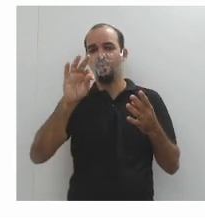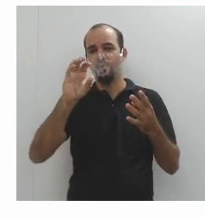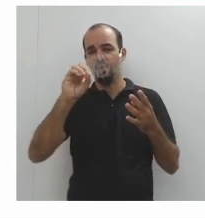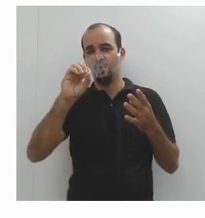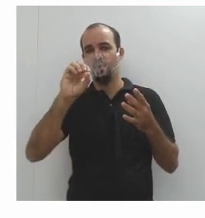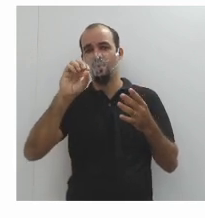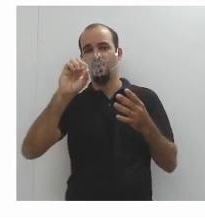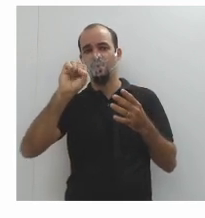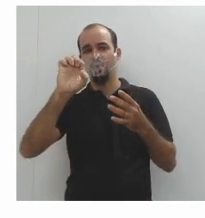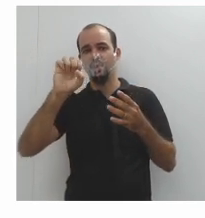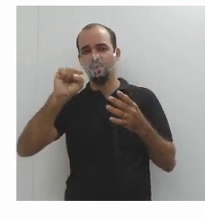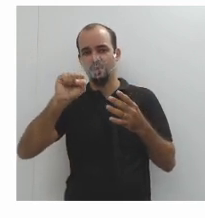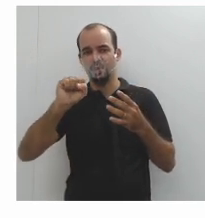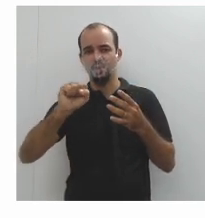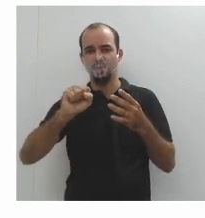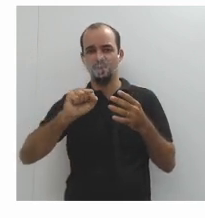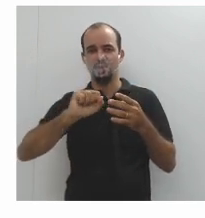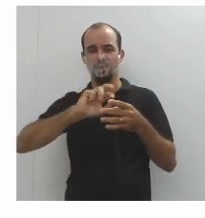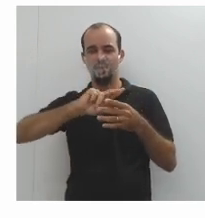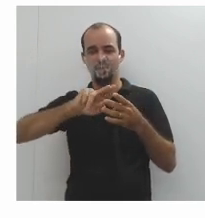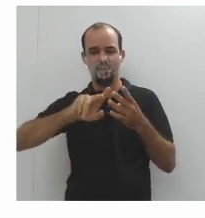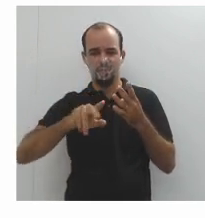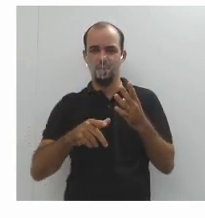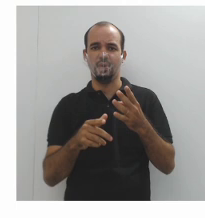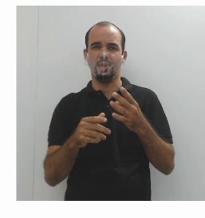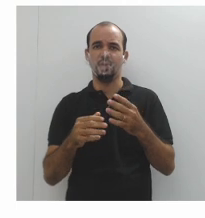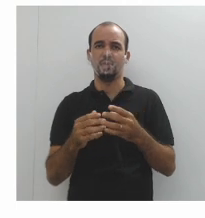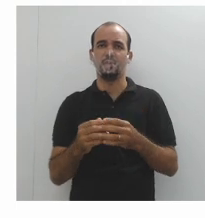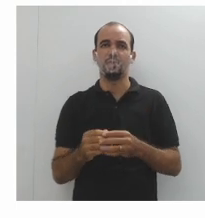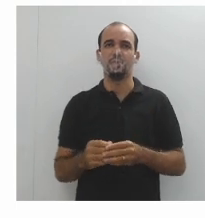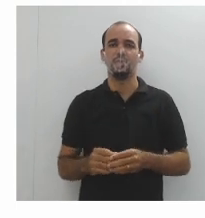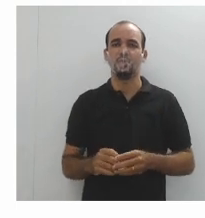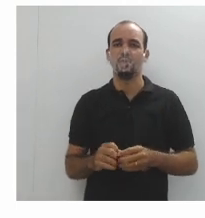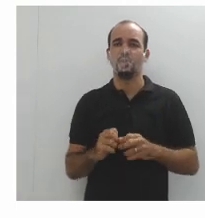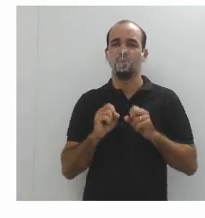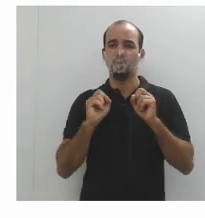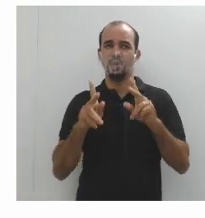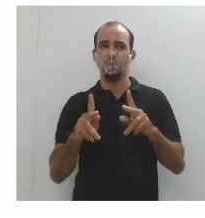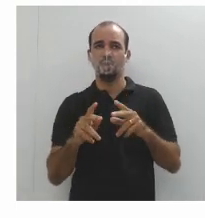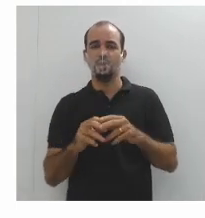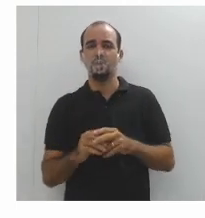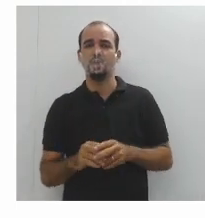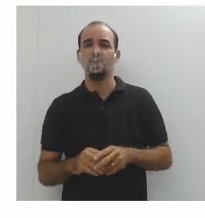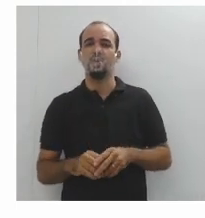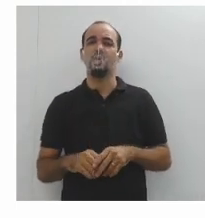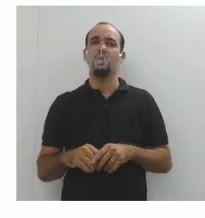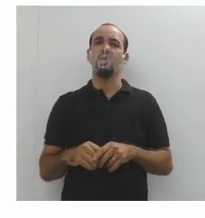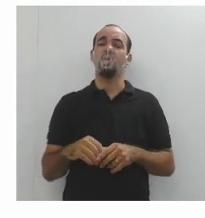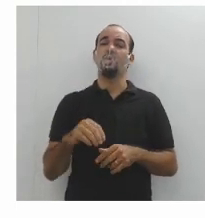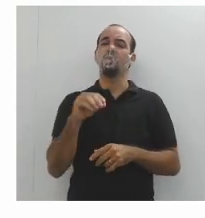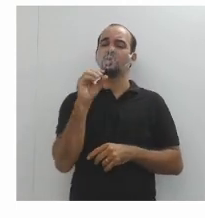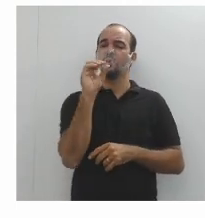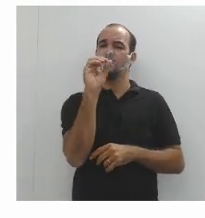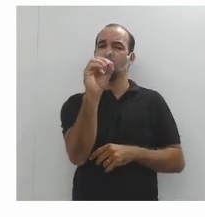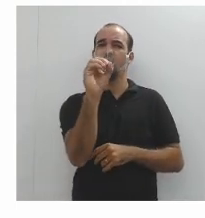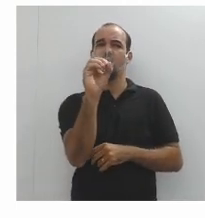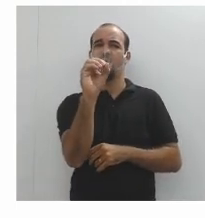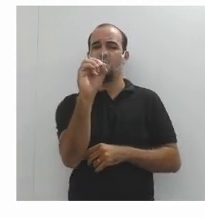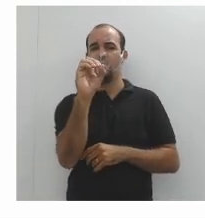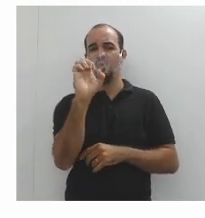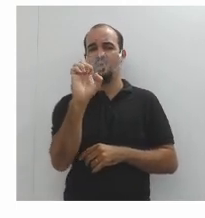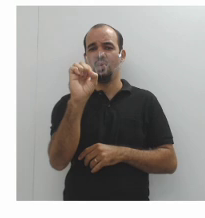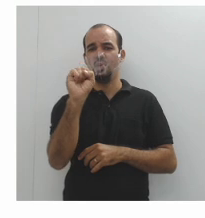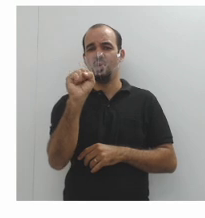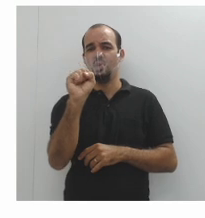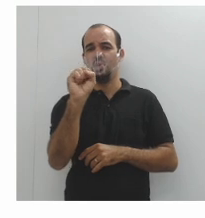N-glicose, ou seja, diversas oses. Tá bom? Gente, as oses,